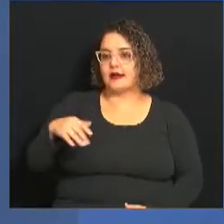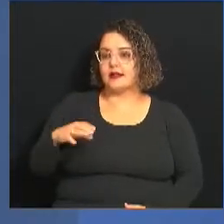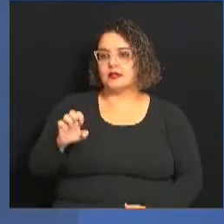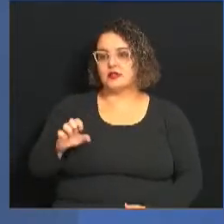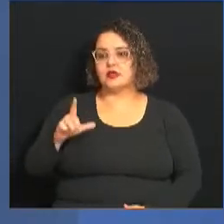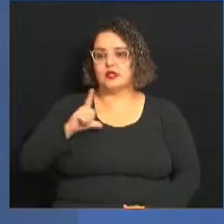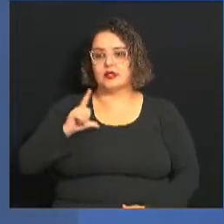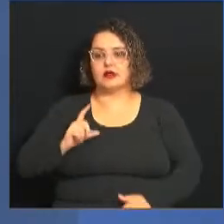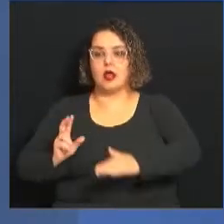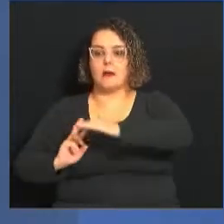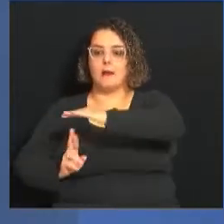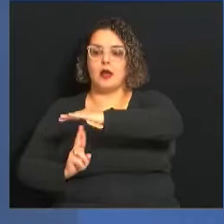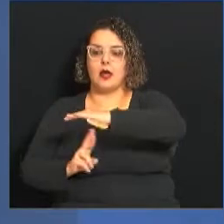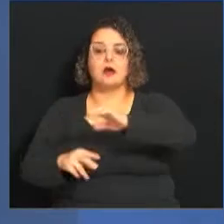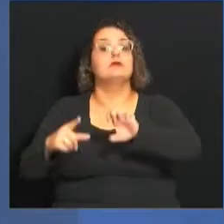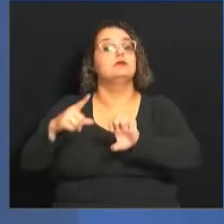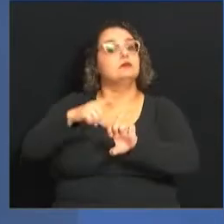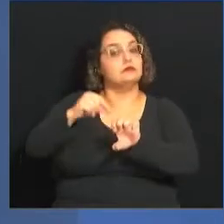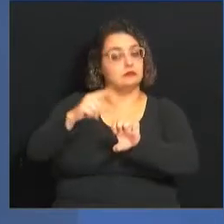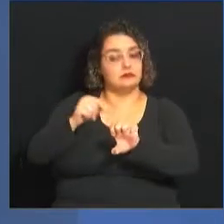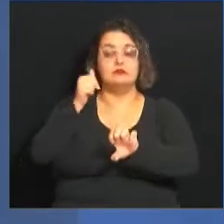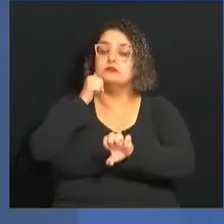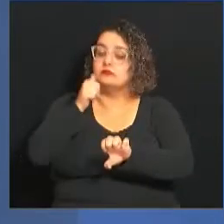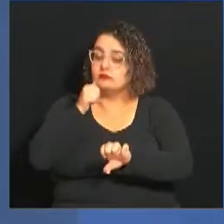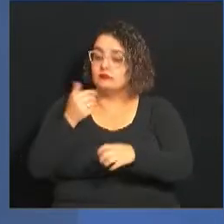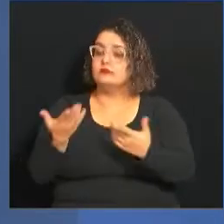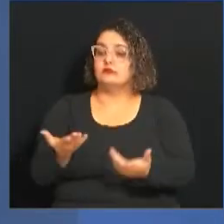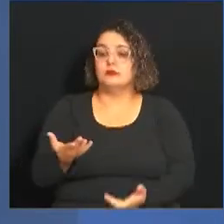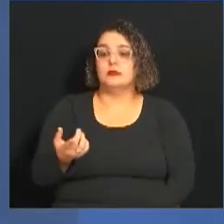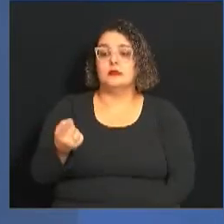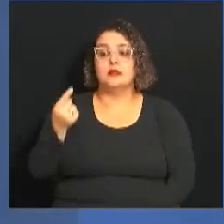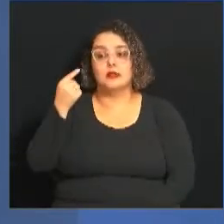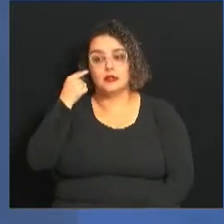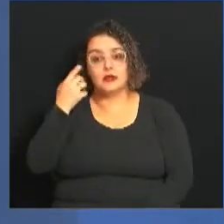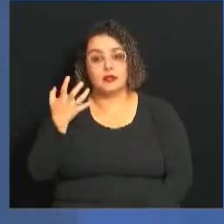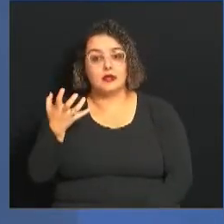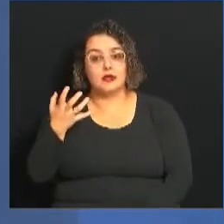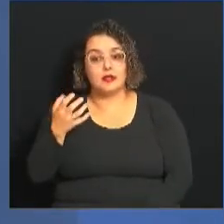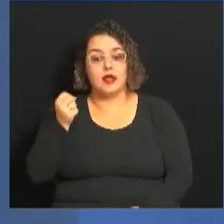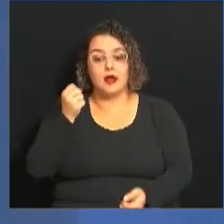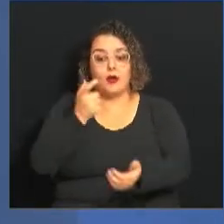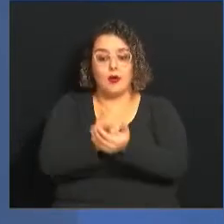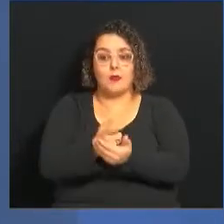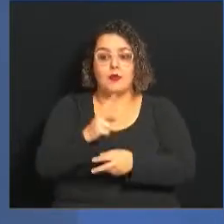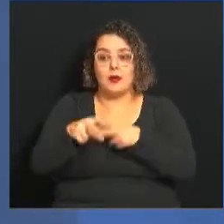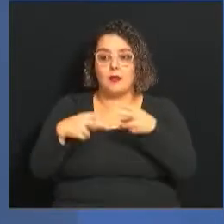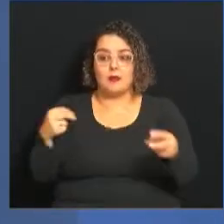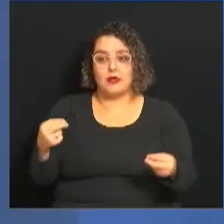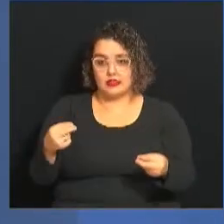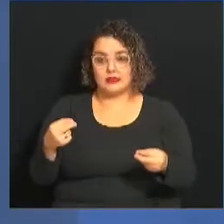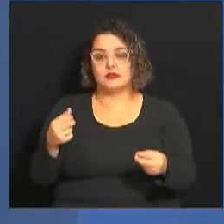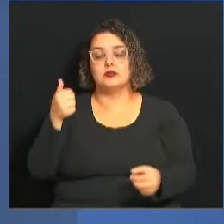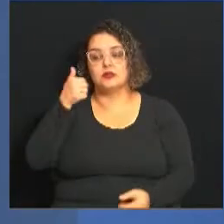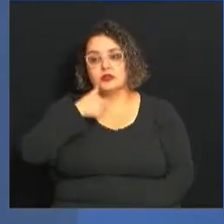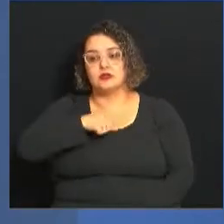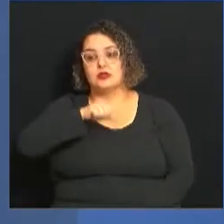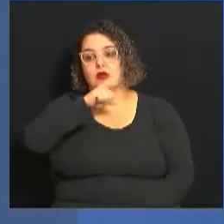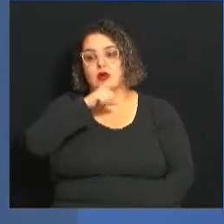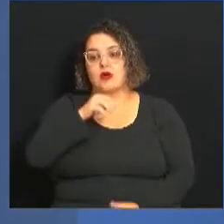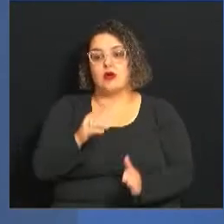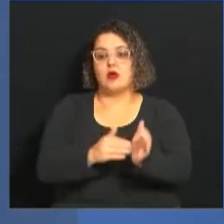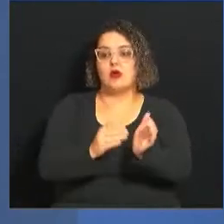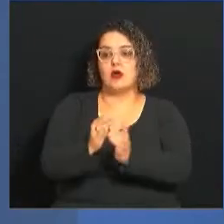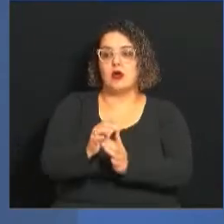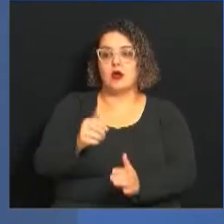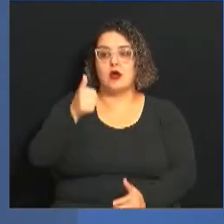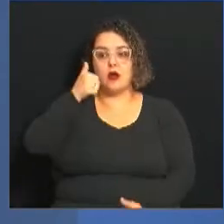Mulheres Empreendedoras, inclusive para aquelas que pretendem comprar ainda o presente do Dia das Mães. Olha, o concurso Rainha